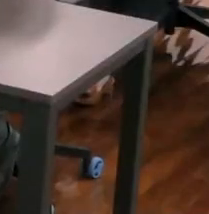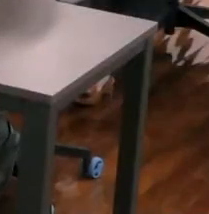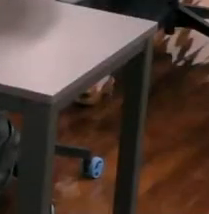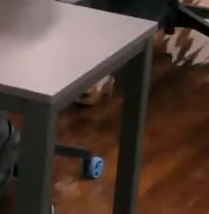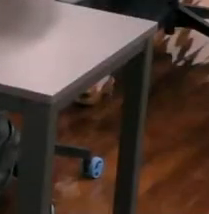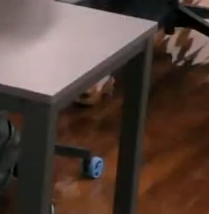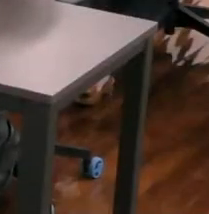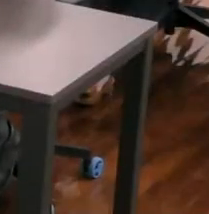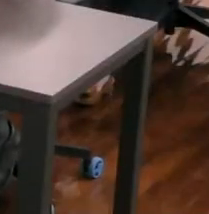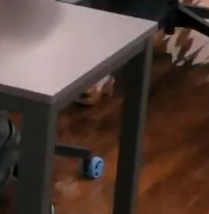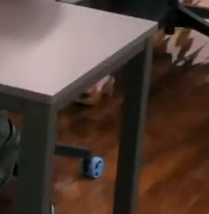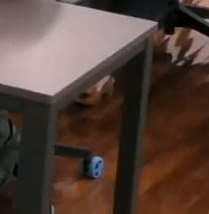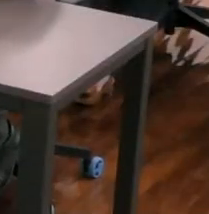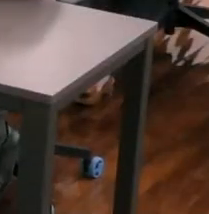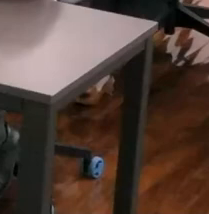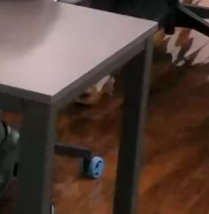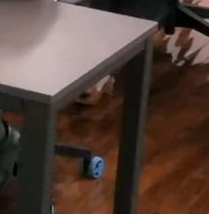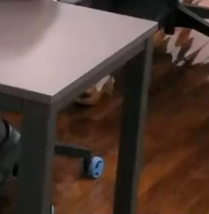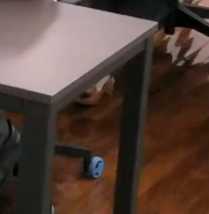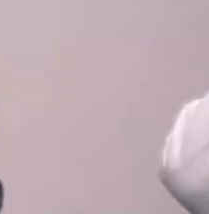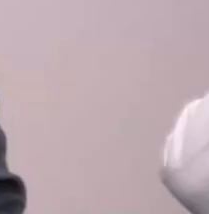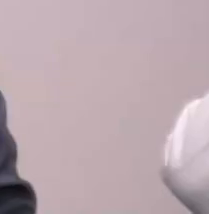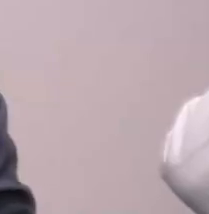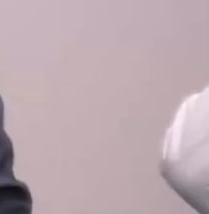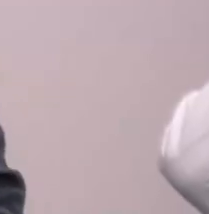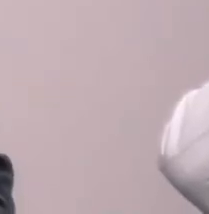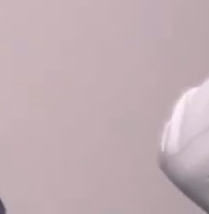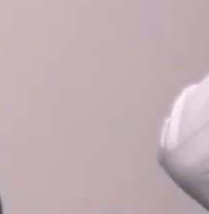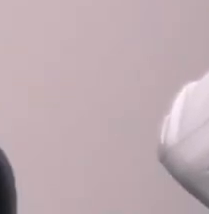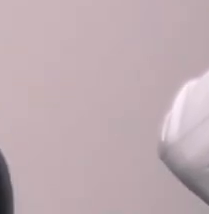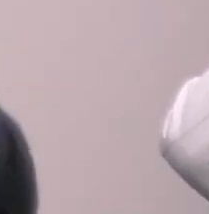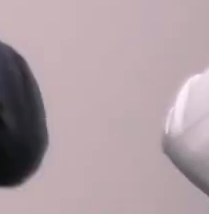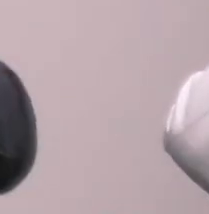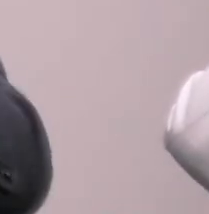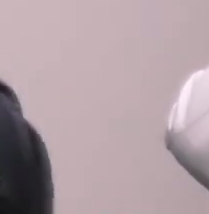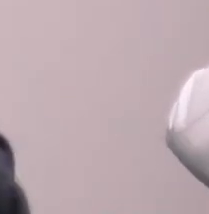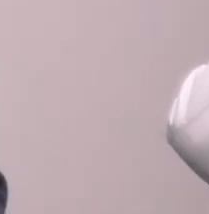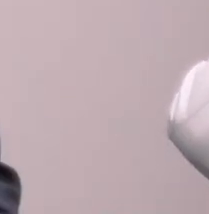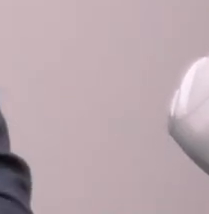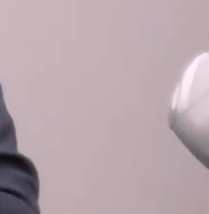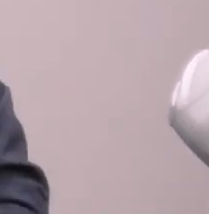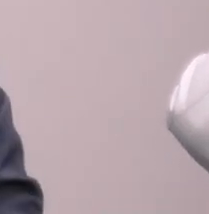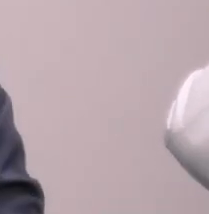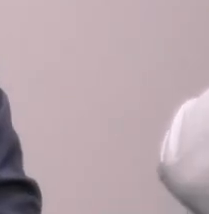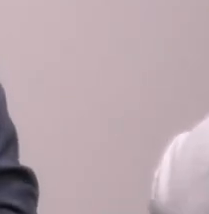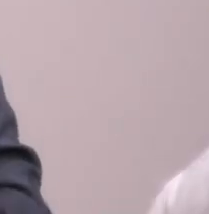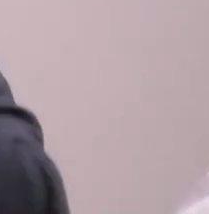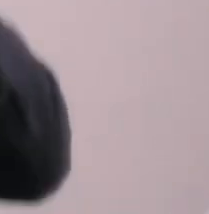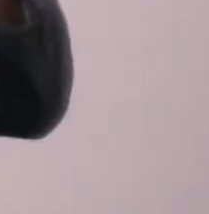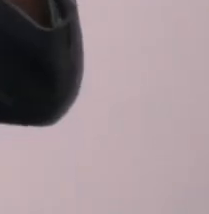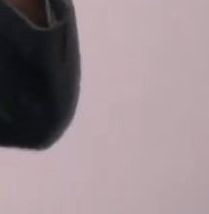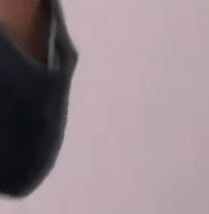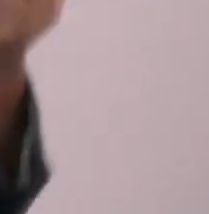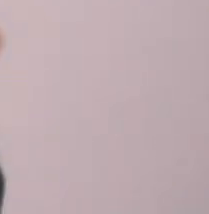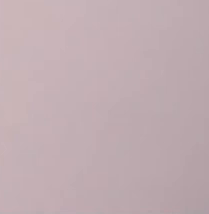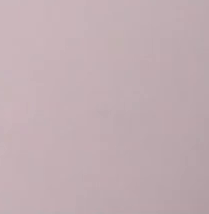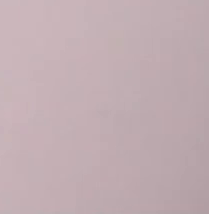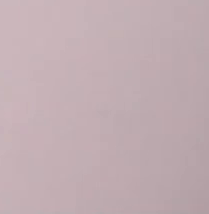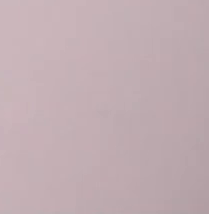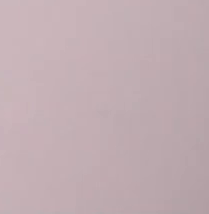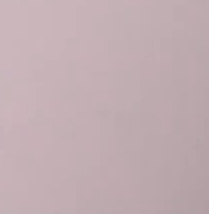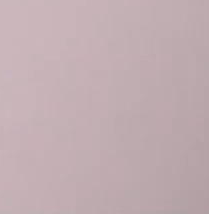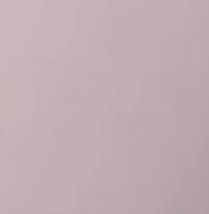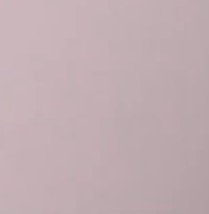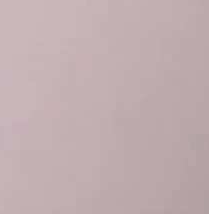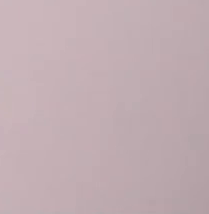menos suscetível a que o governo autoriza ou não autoriza, a que o governo quer ou não quer fazer. Por quê? Porque pela Constituição Federal